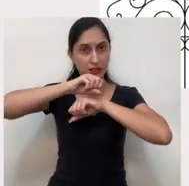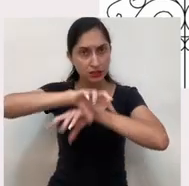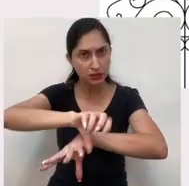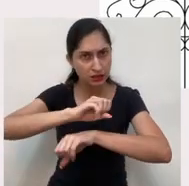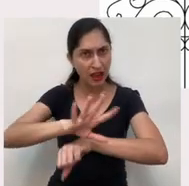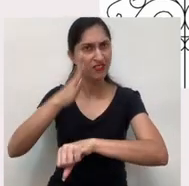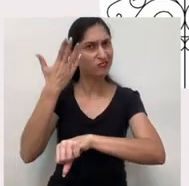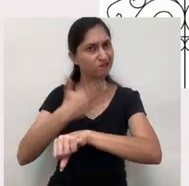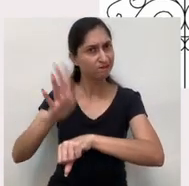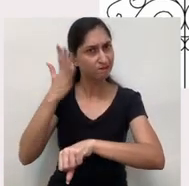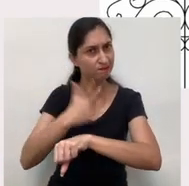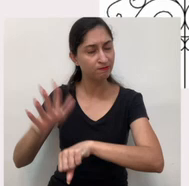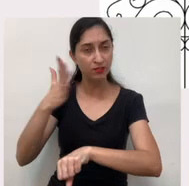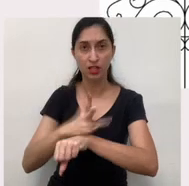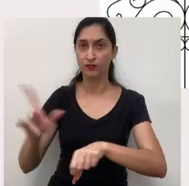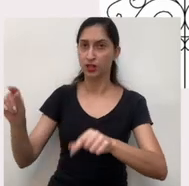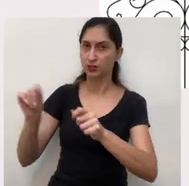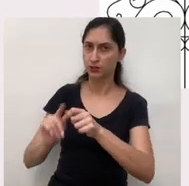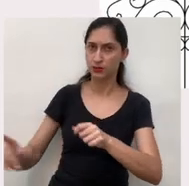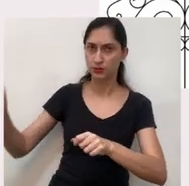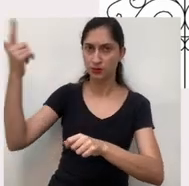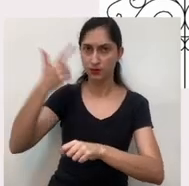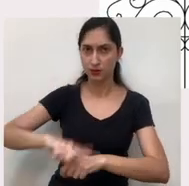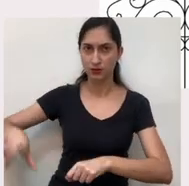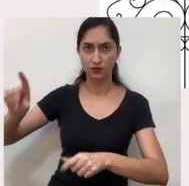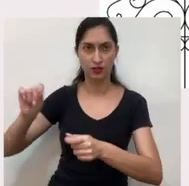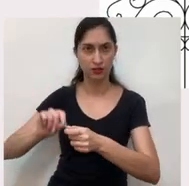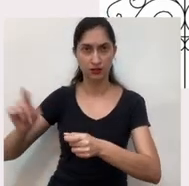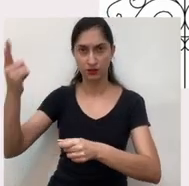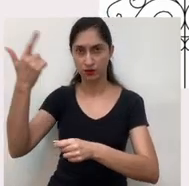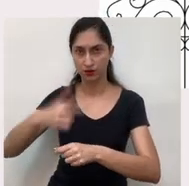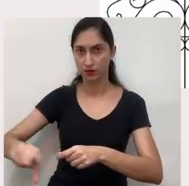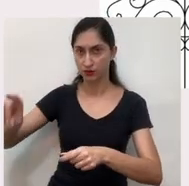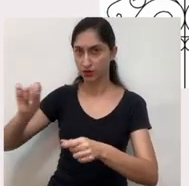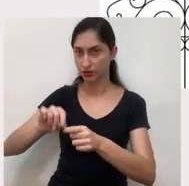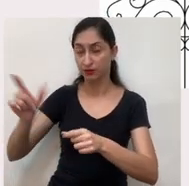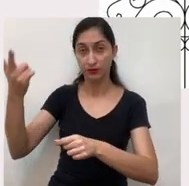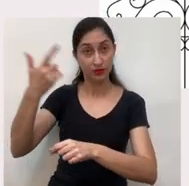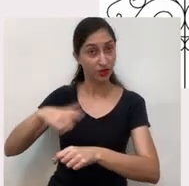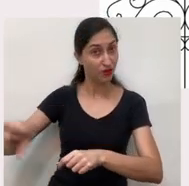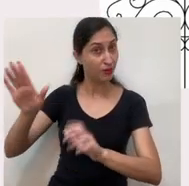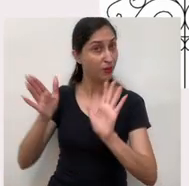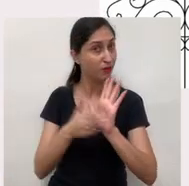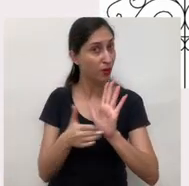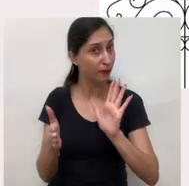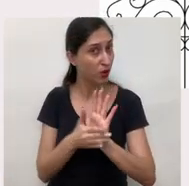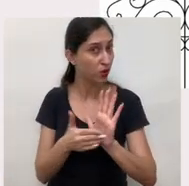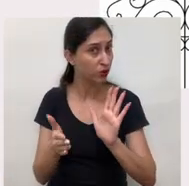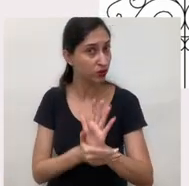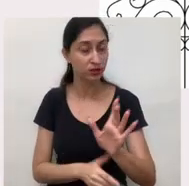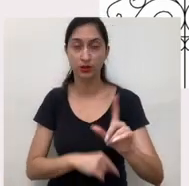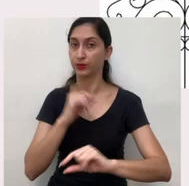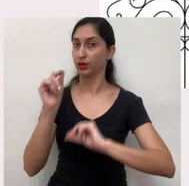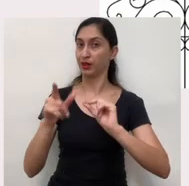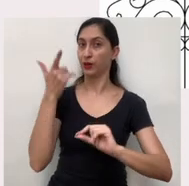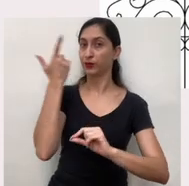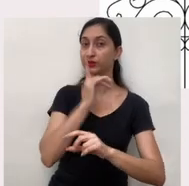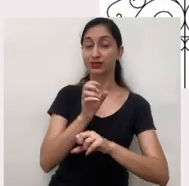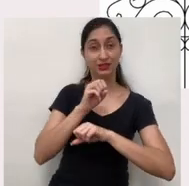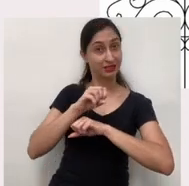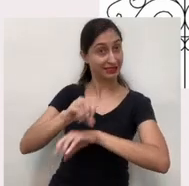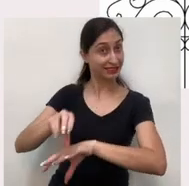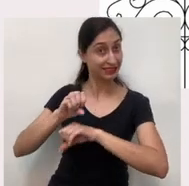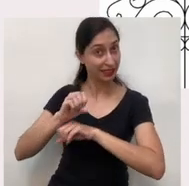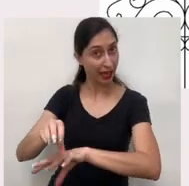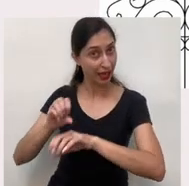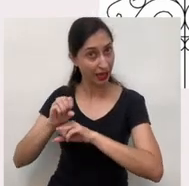né? E o Didi Berman vai dizer assim, que em contraposição a essa ideia de transmissibilidade,